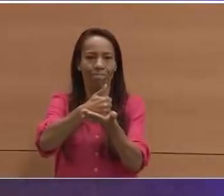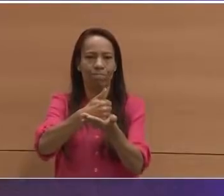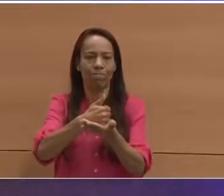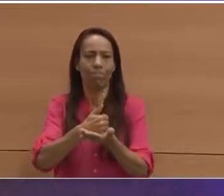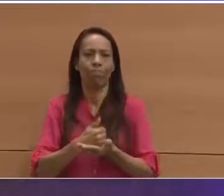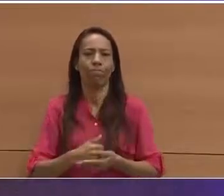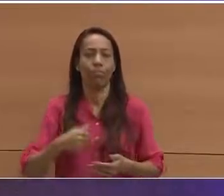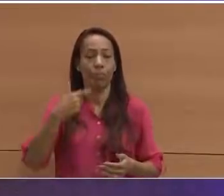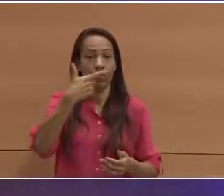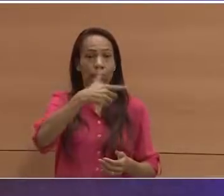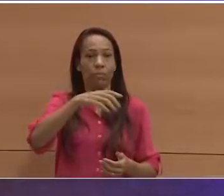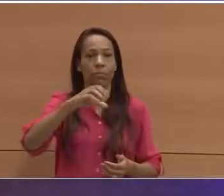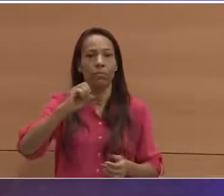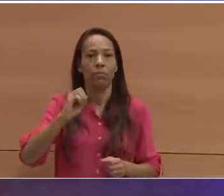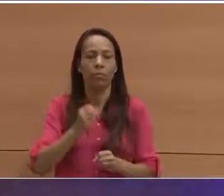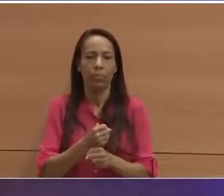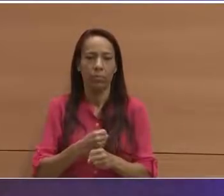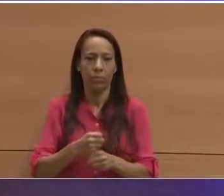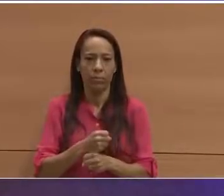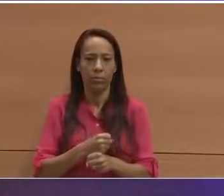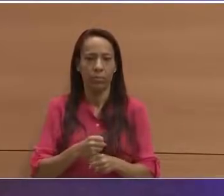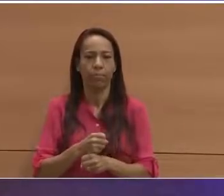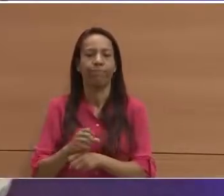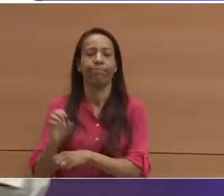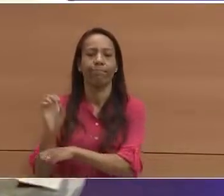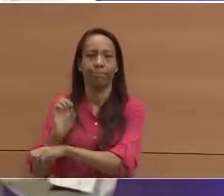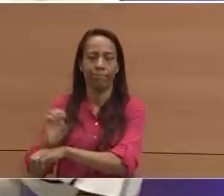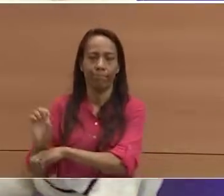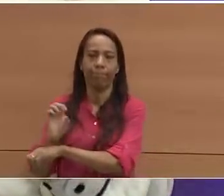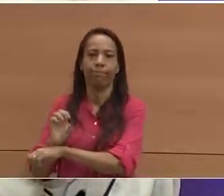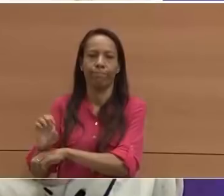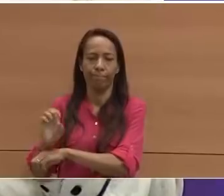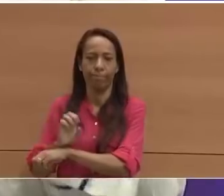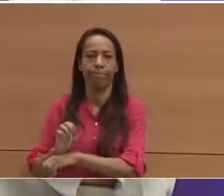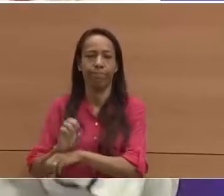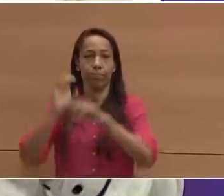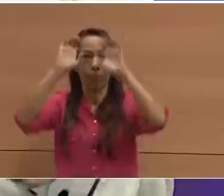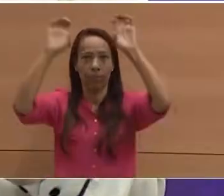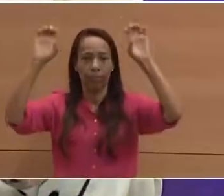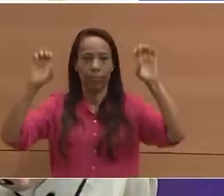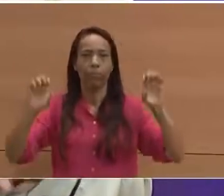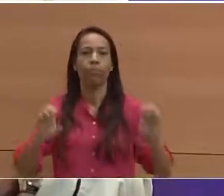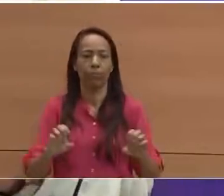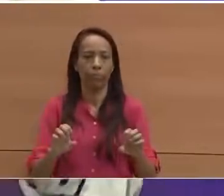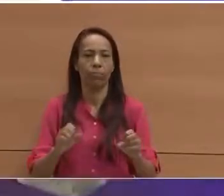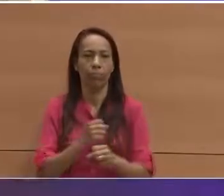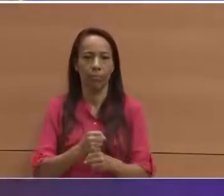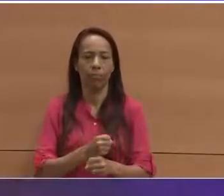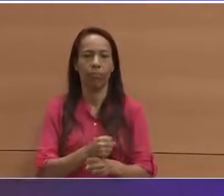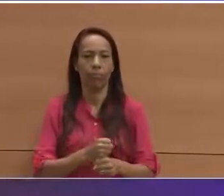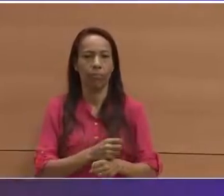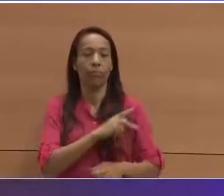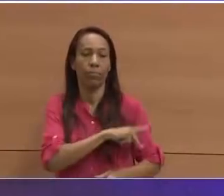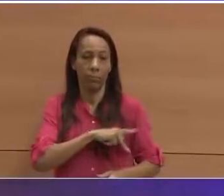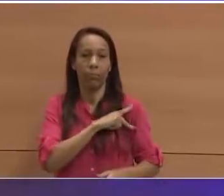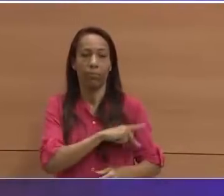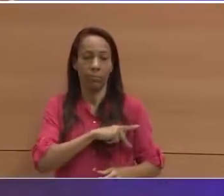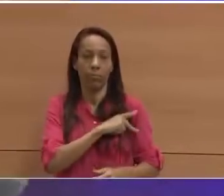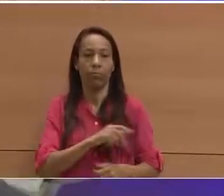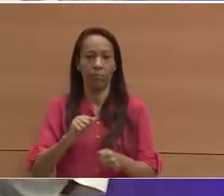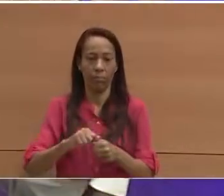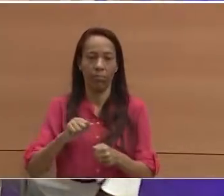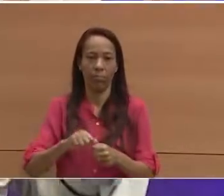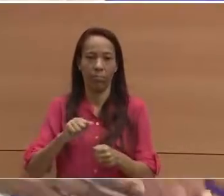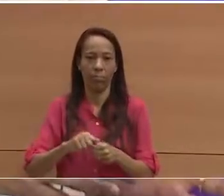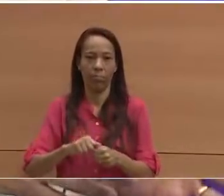a região de Éfeso, com a estrutura de obra de Paulo, que Paulo havia montado. E perto